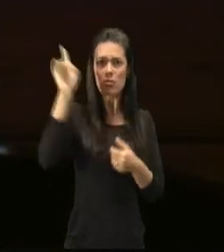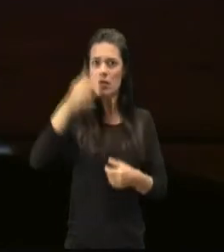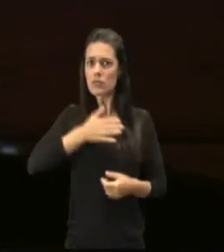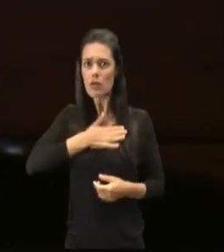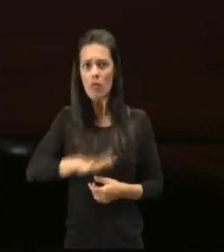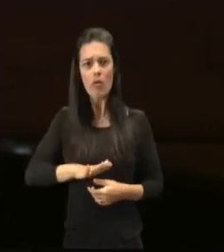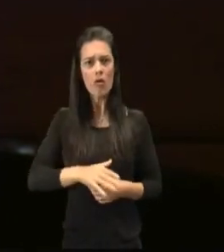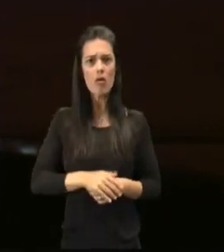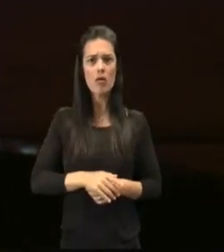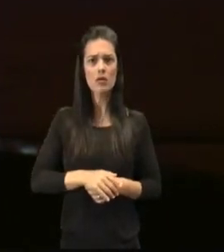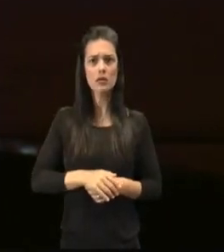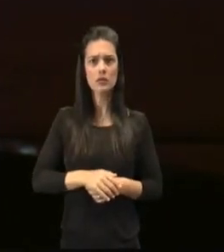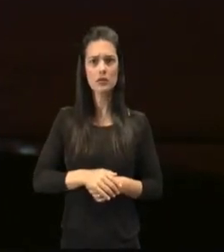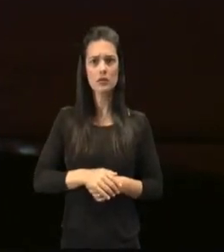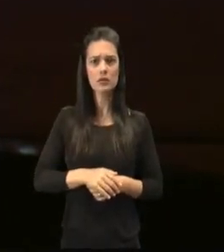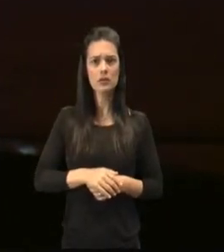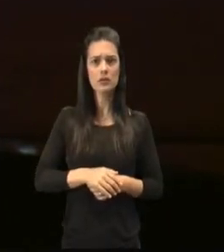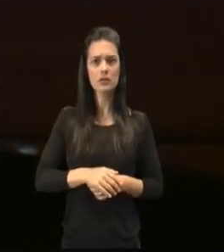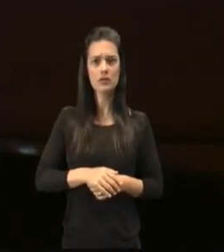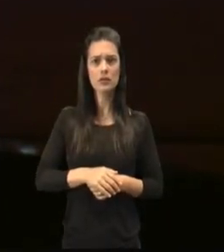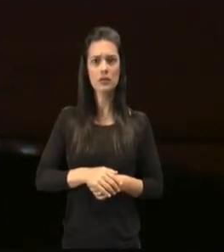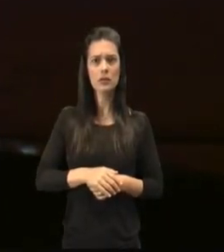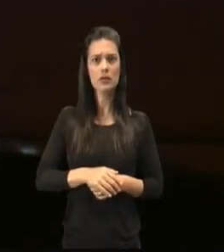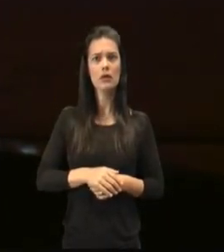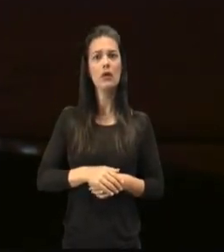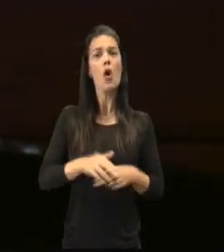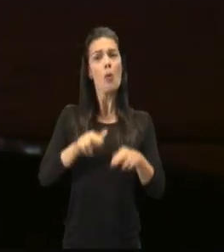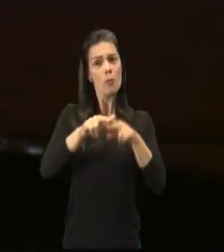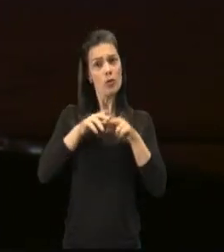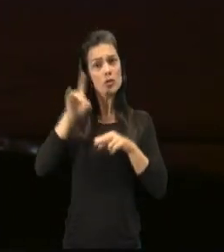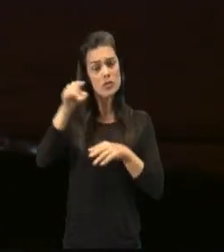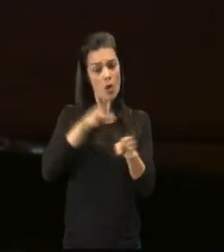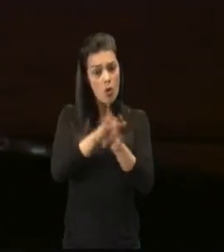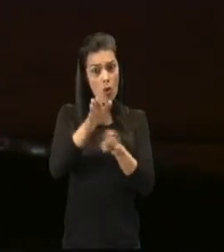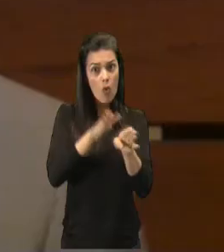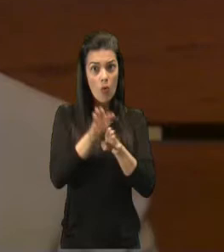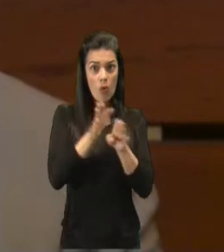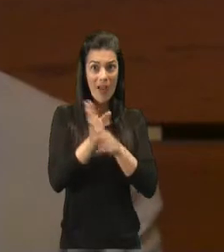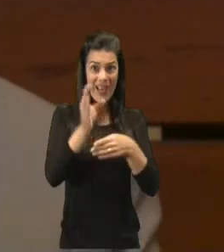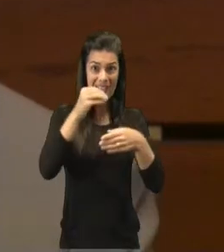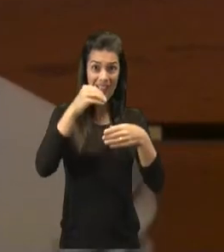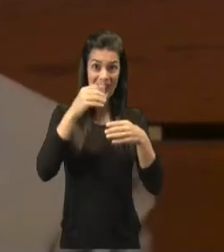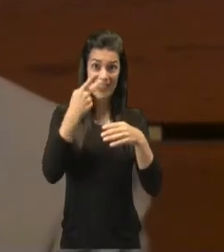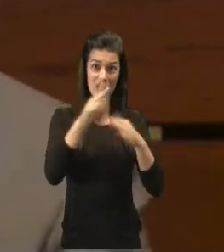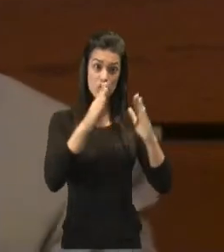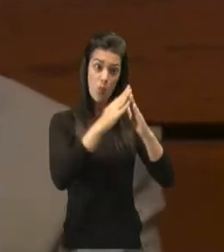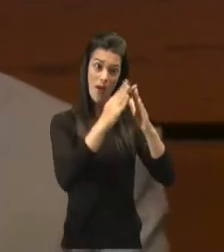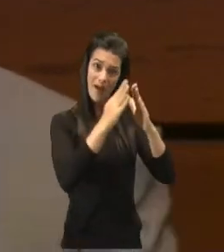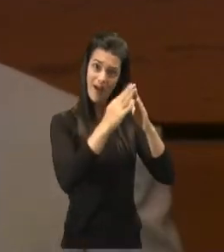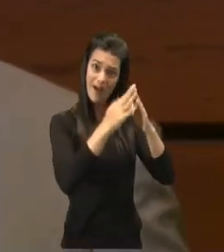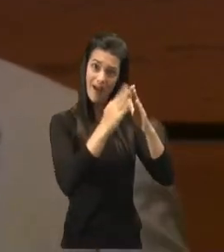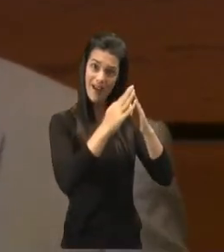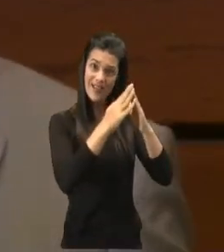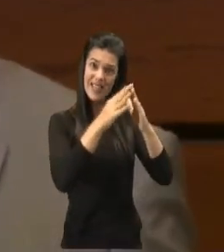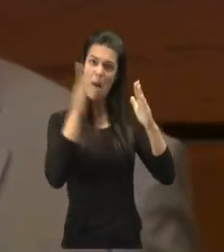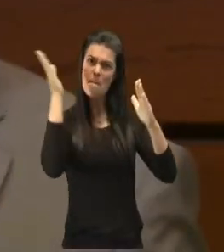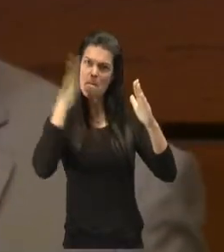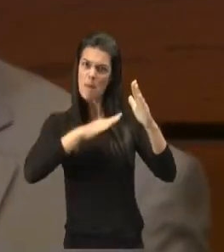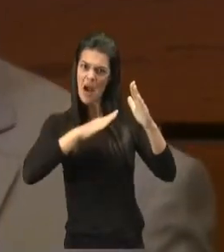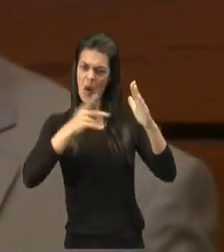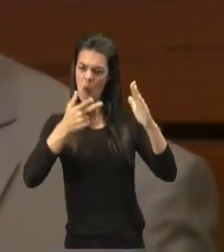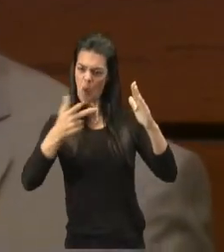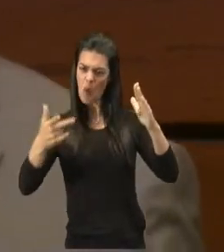7 de Deuteronômio, no verso 26, não meterás coisa abominável em tua casa, para que não sejas amaldiçoado.